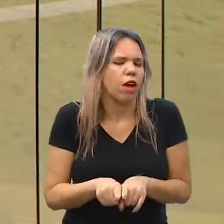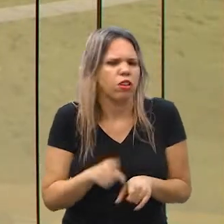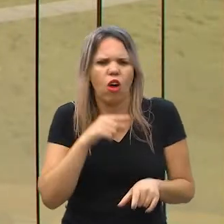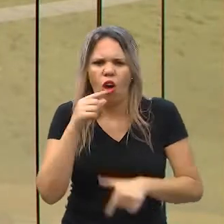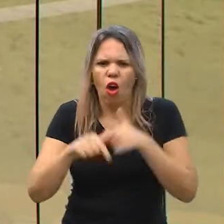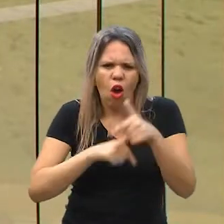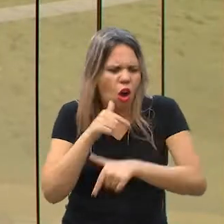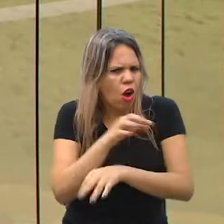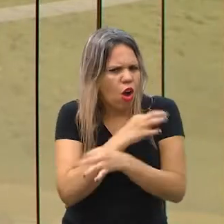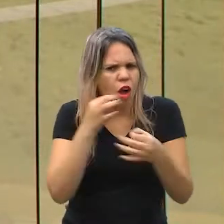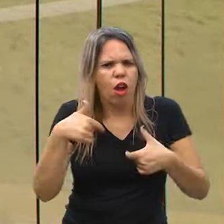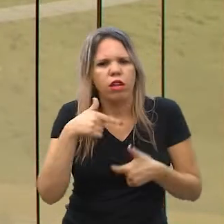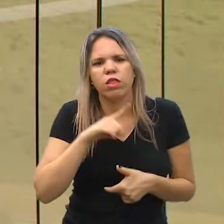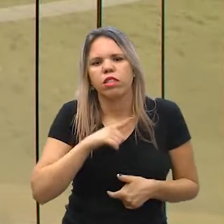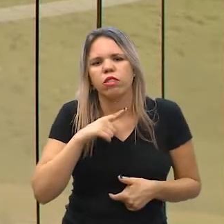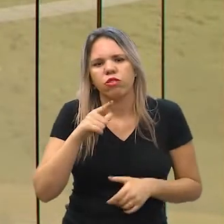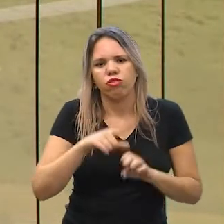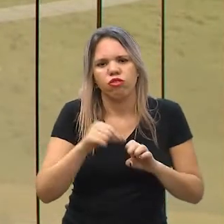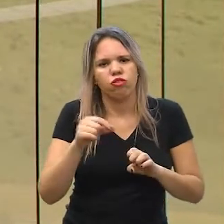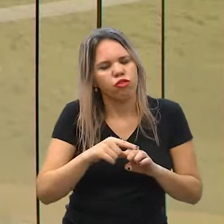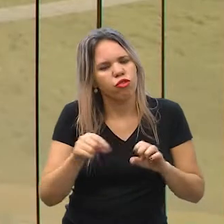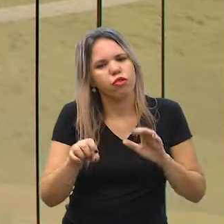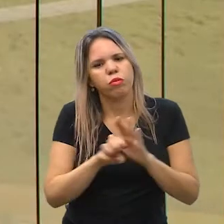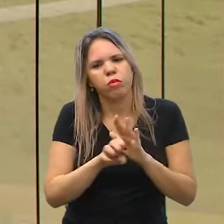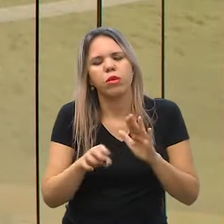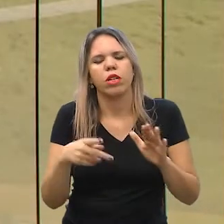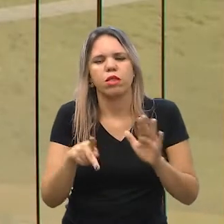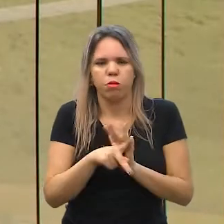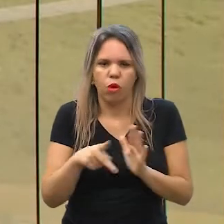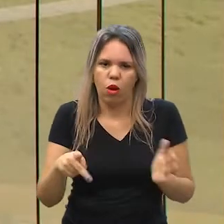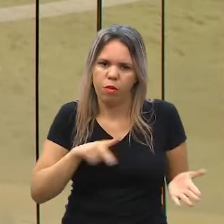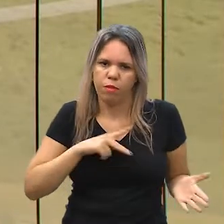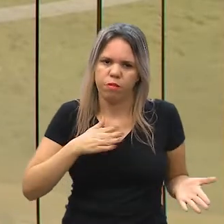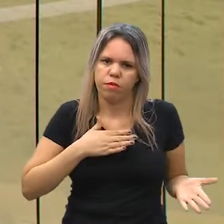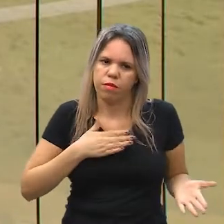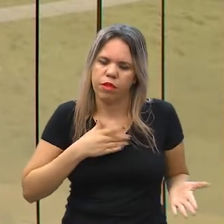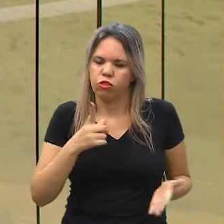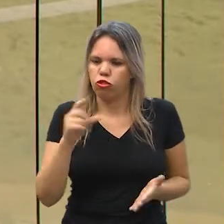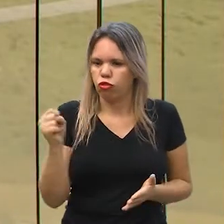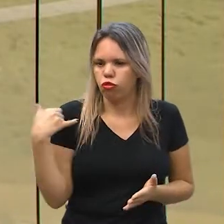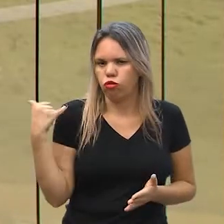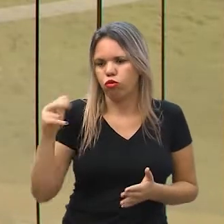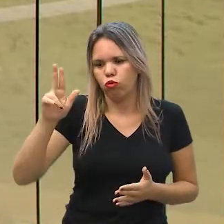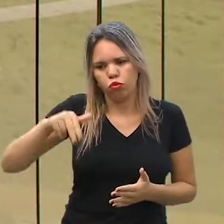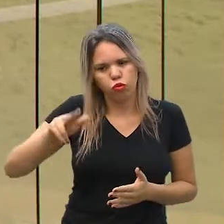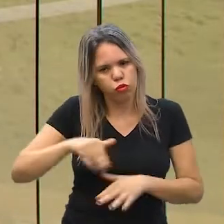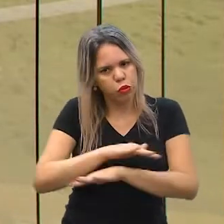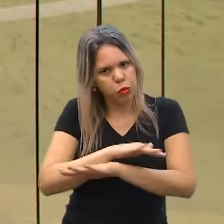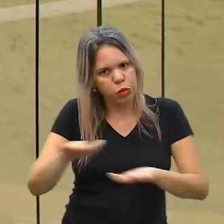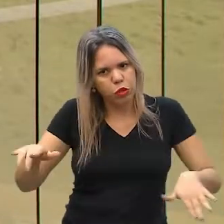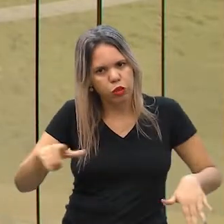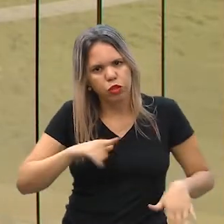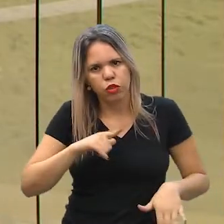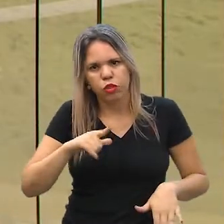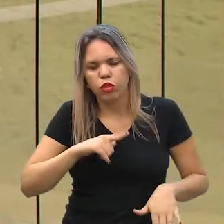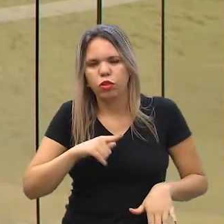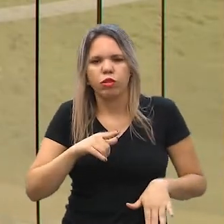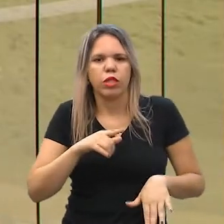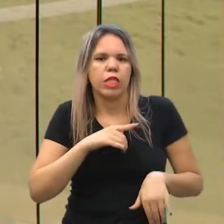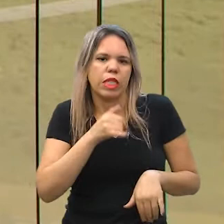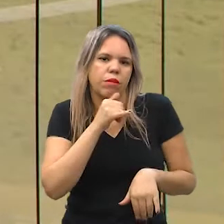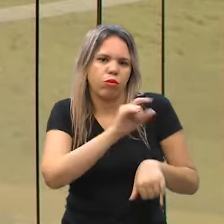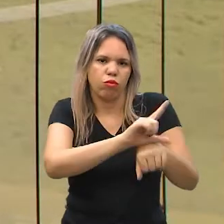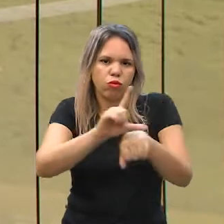grande locomotiva para que eu me tornasse empreendedor. E depois dos 18 anos, nunca mais. Nós tivemos